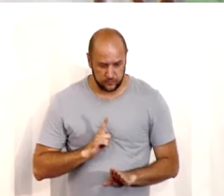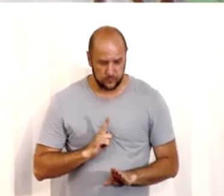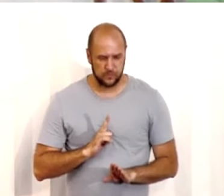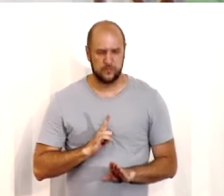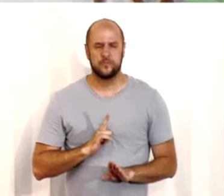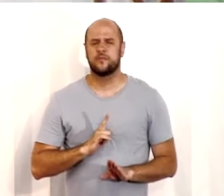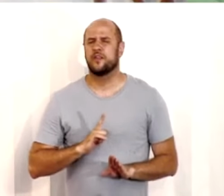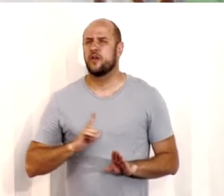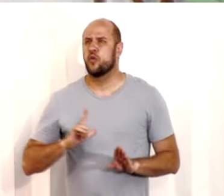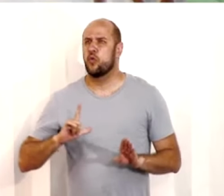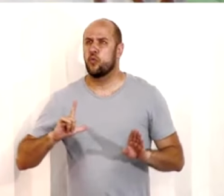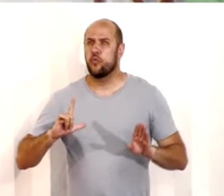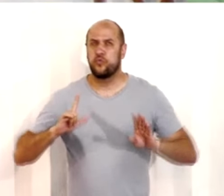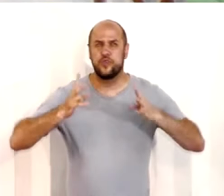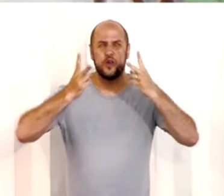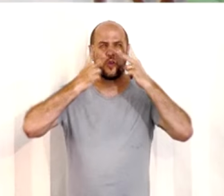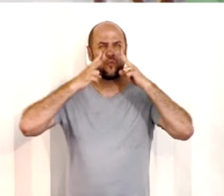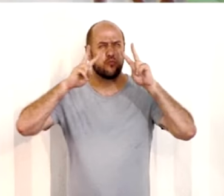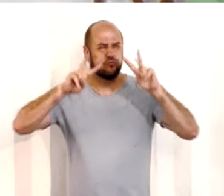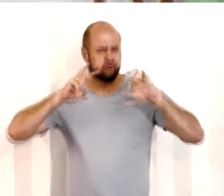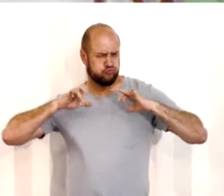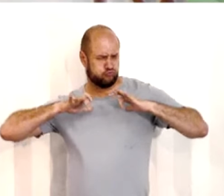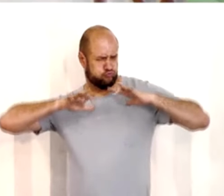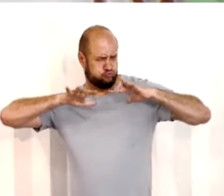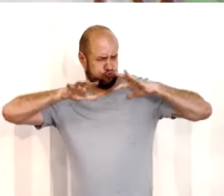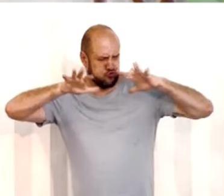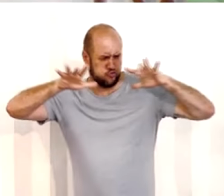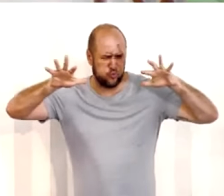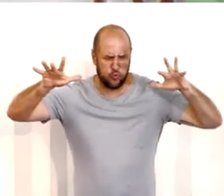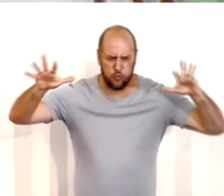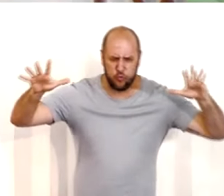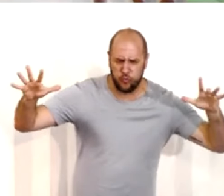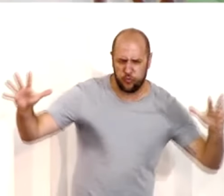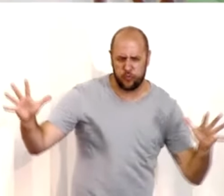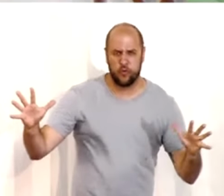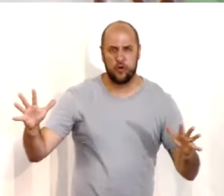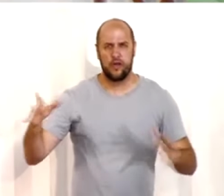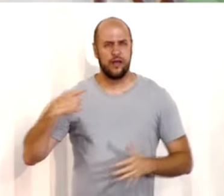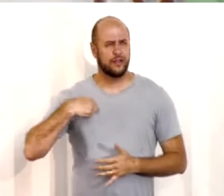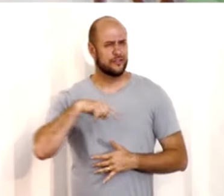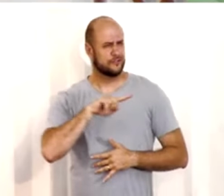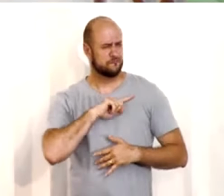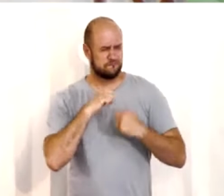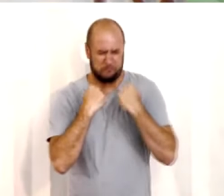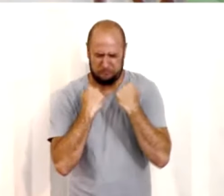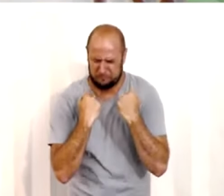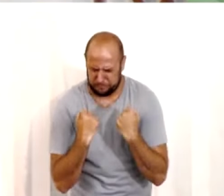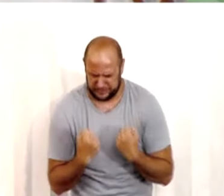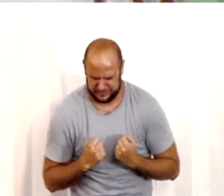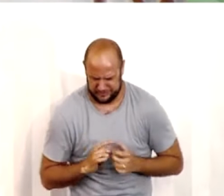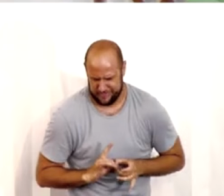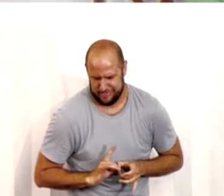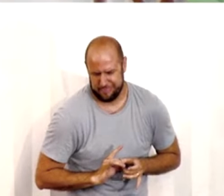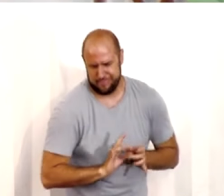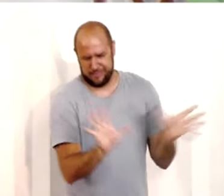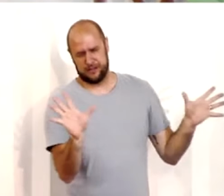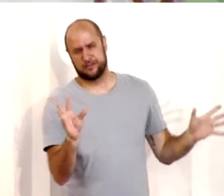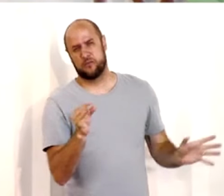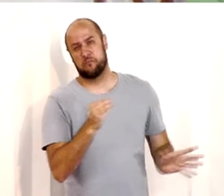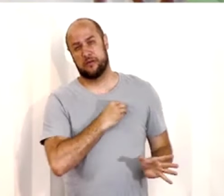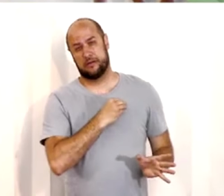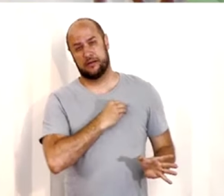tão grande nuvem de testemunhas, desembaraçando-nos de todo o peso e do pecado que